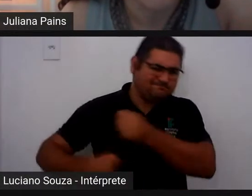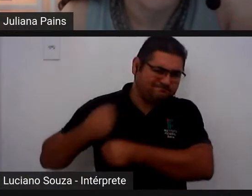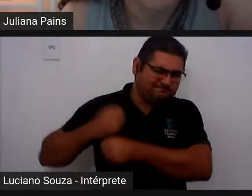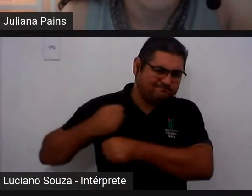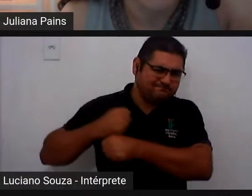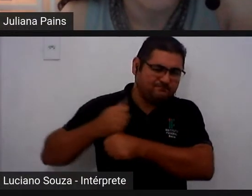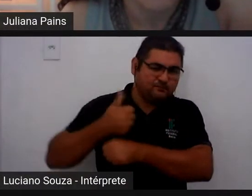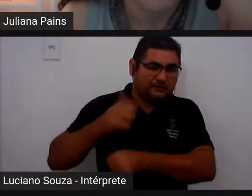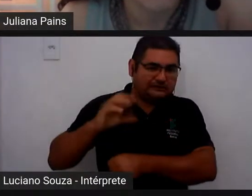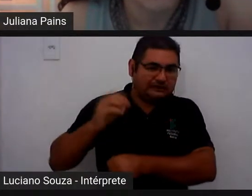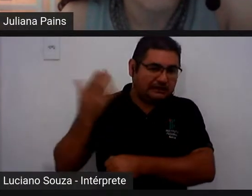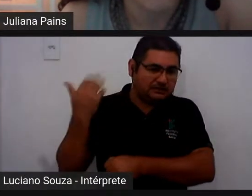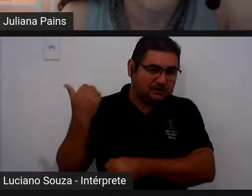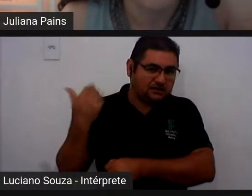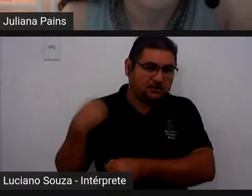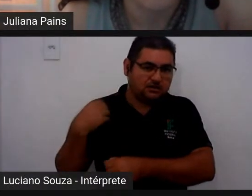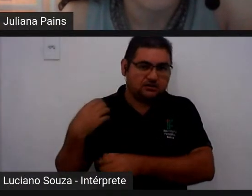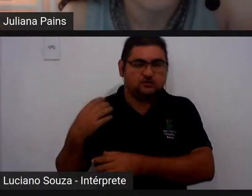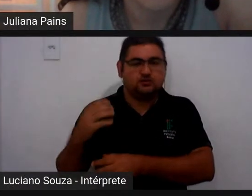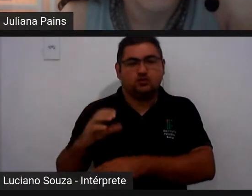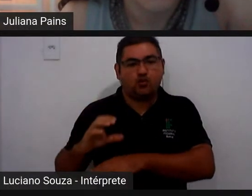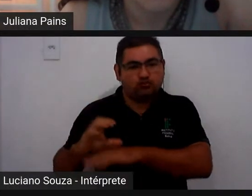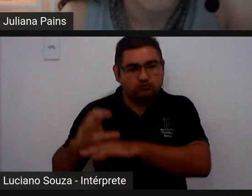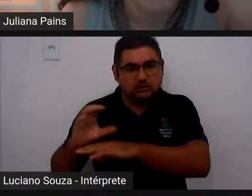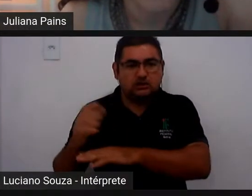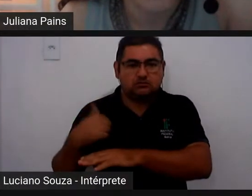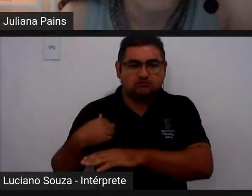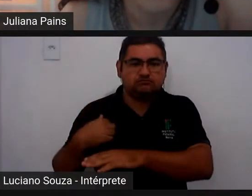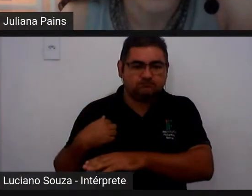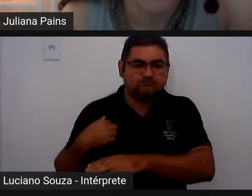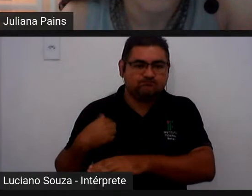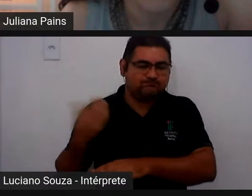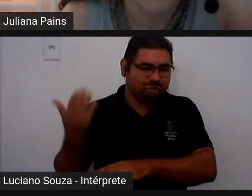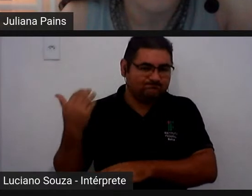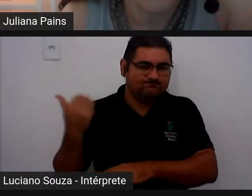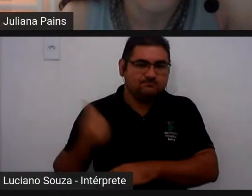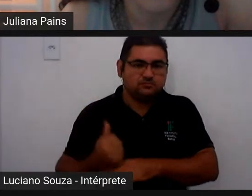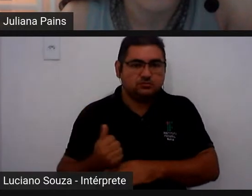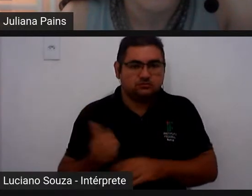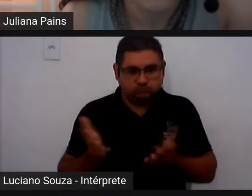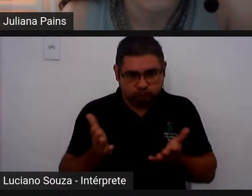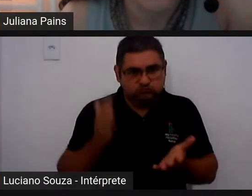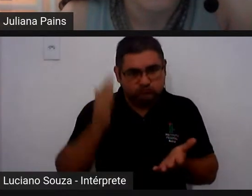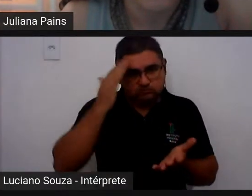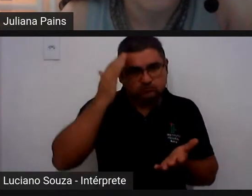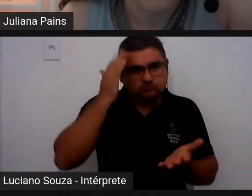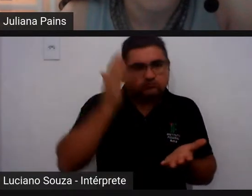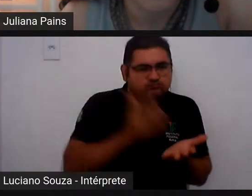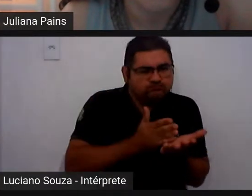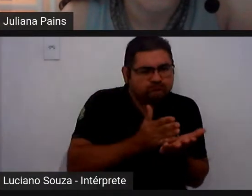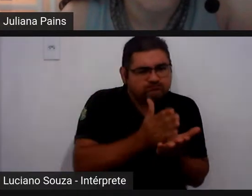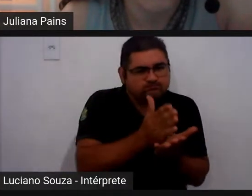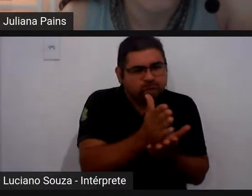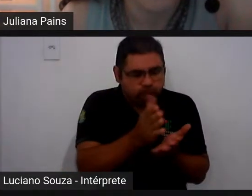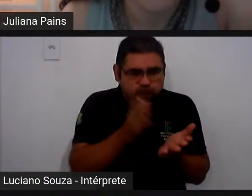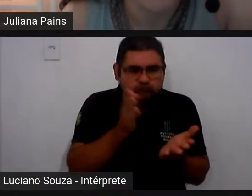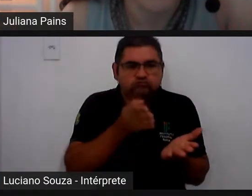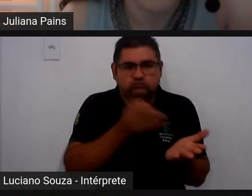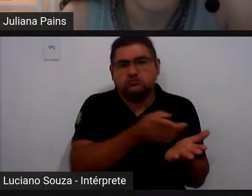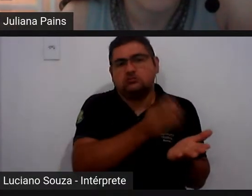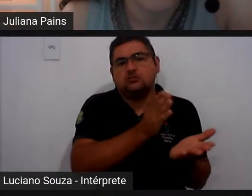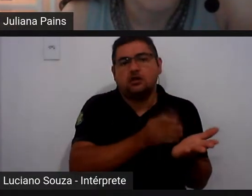12 anos atrás não conselho que eu participei então eu sempre nós estamos no caminho e da história que eu fiz a